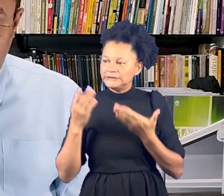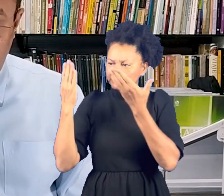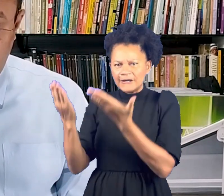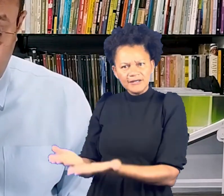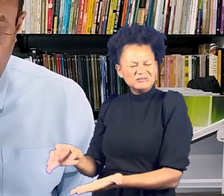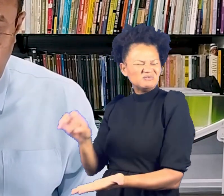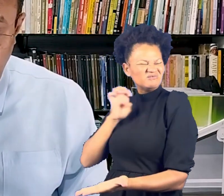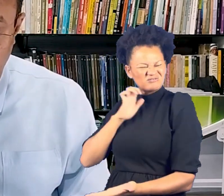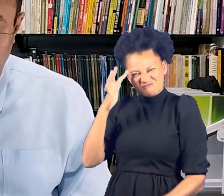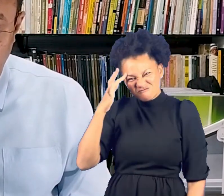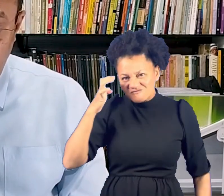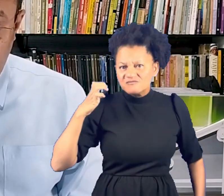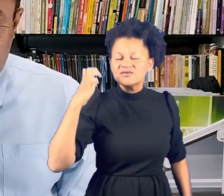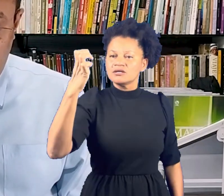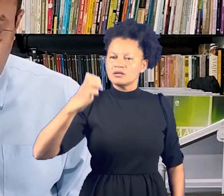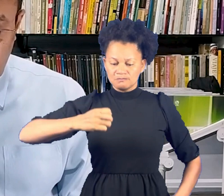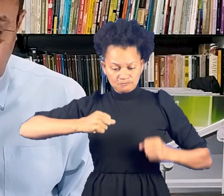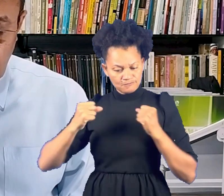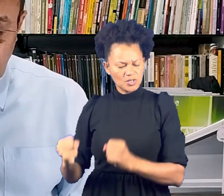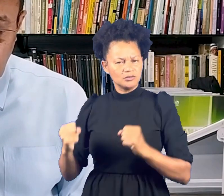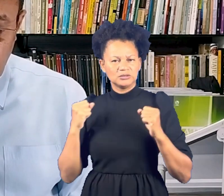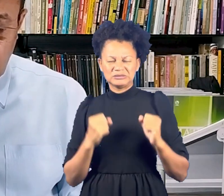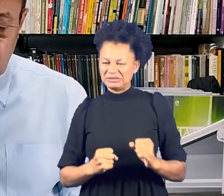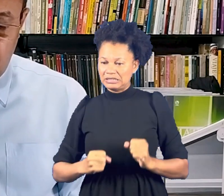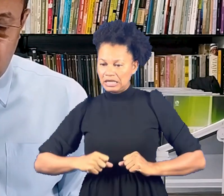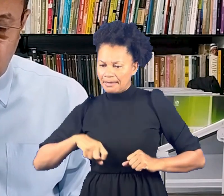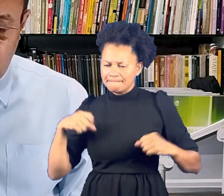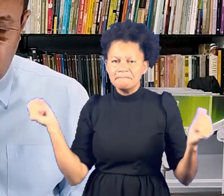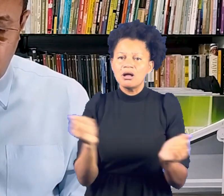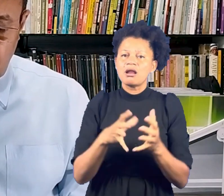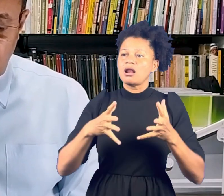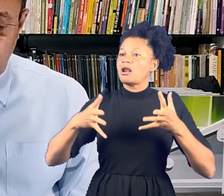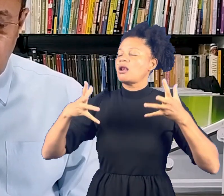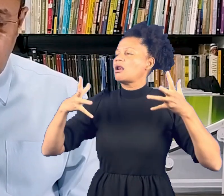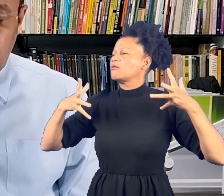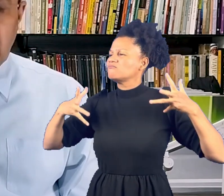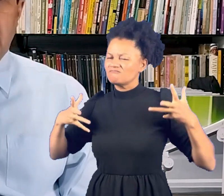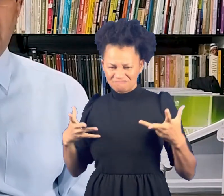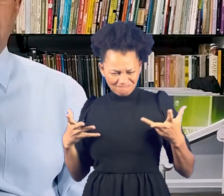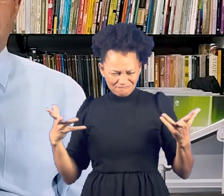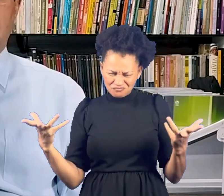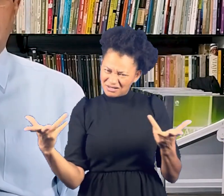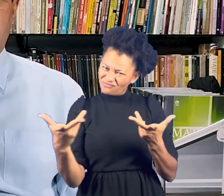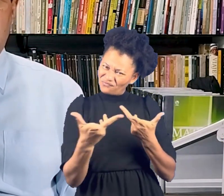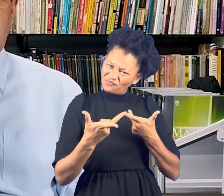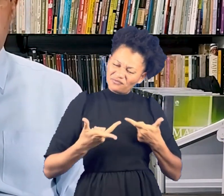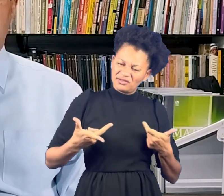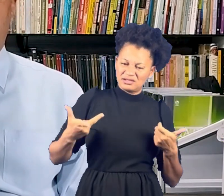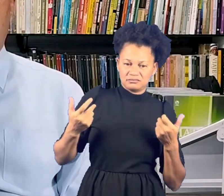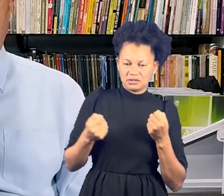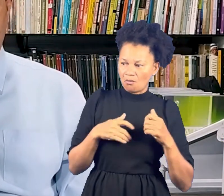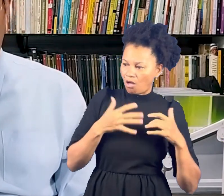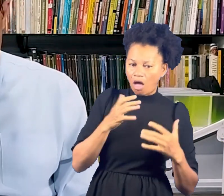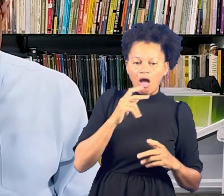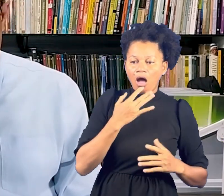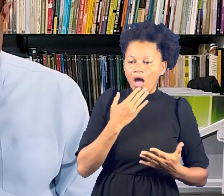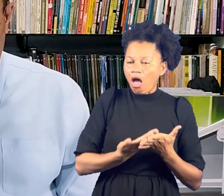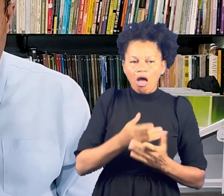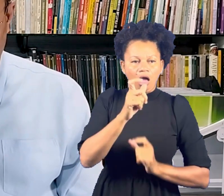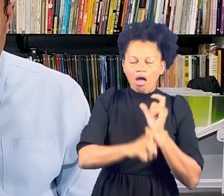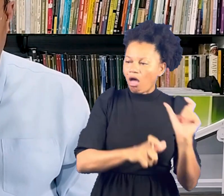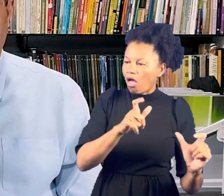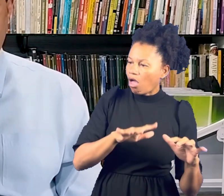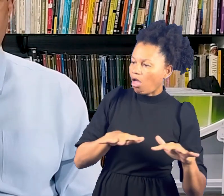Estevão, cheio de fé e de poder, fazia prodígios e grandes sinais entre o